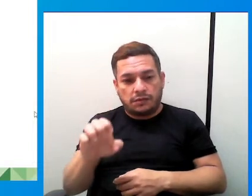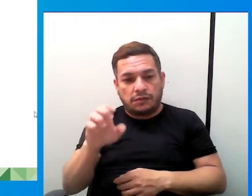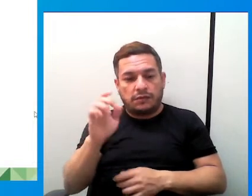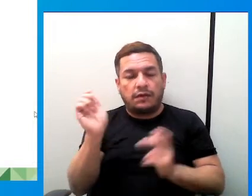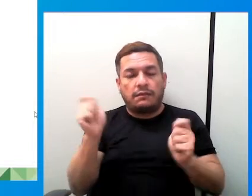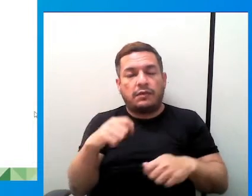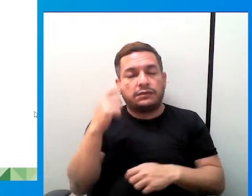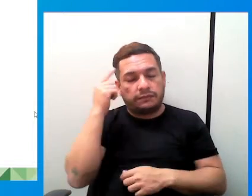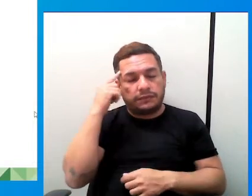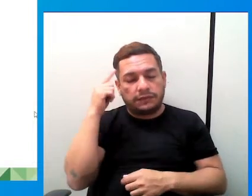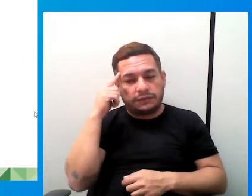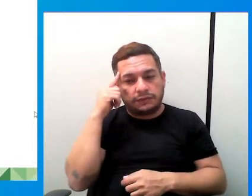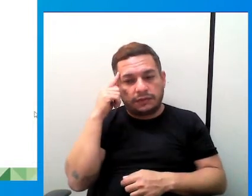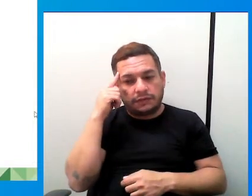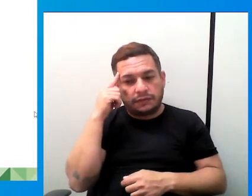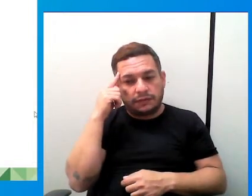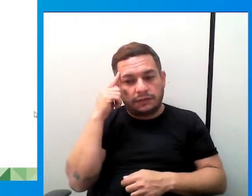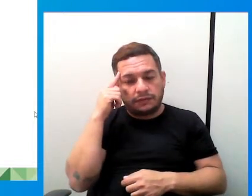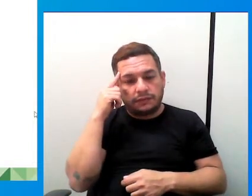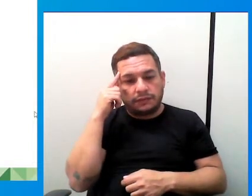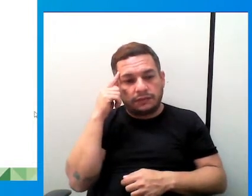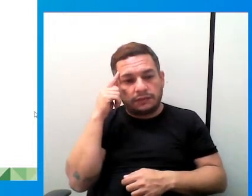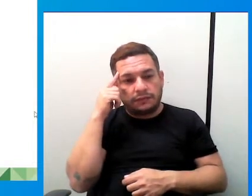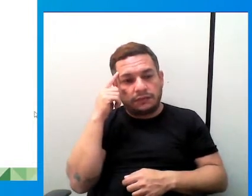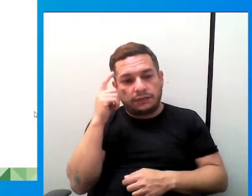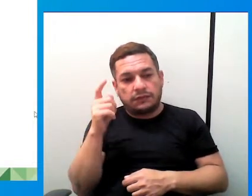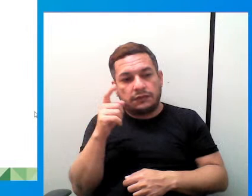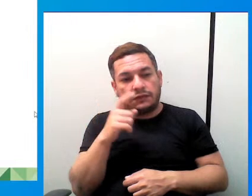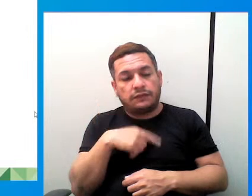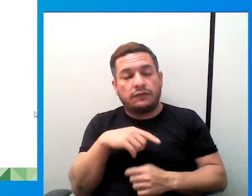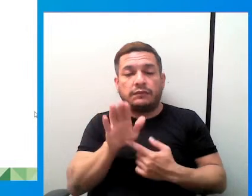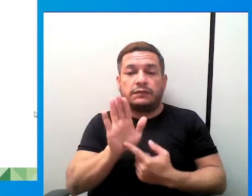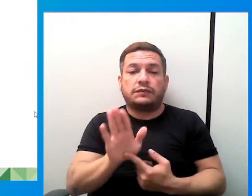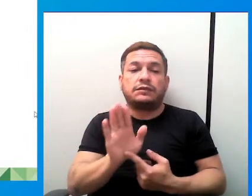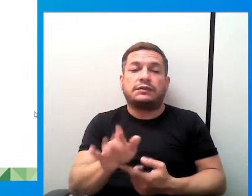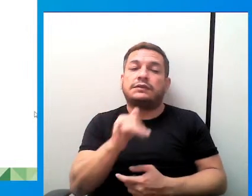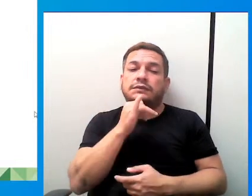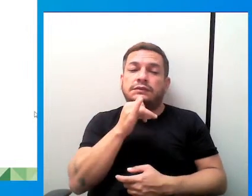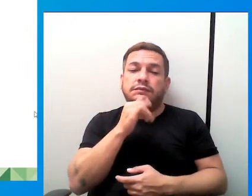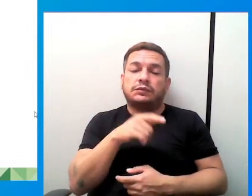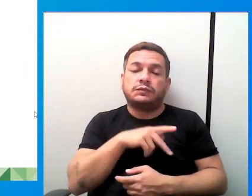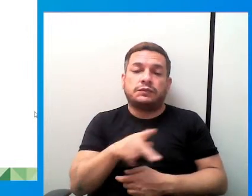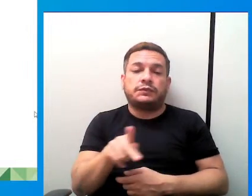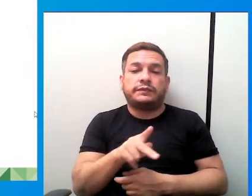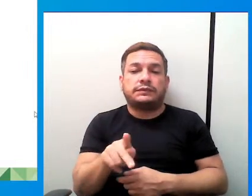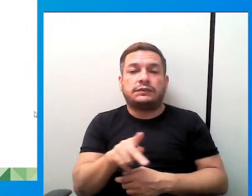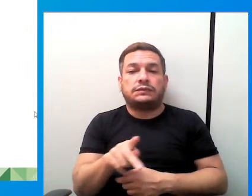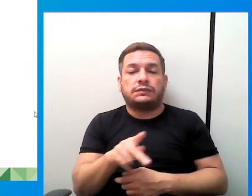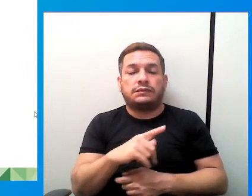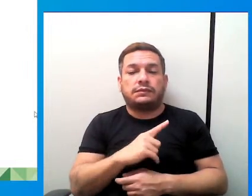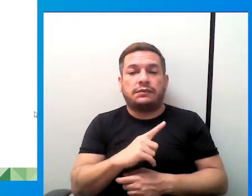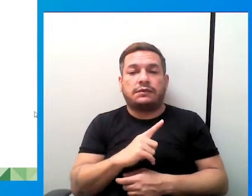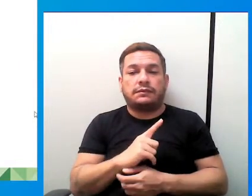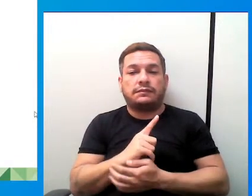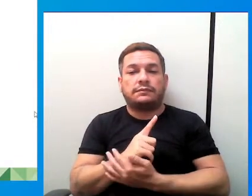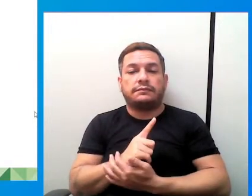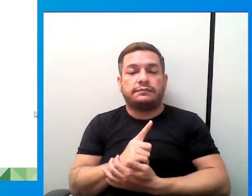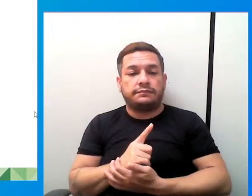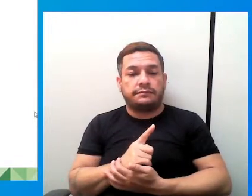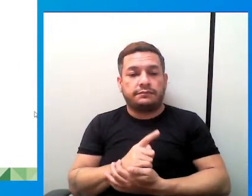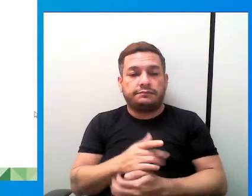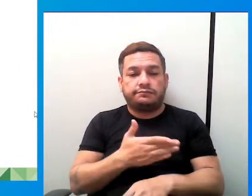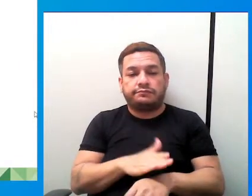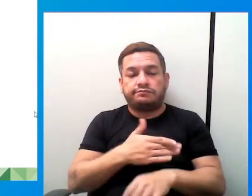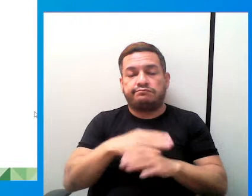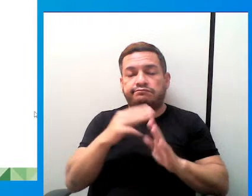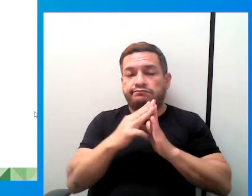eles possam repensar isso. Ou seja, eu vou trazer um para vocês. Digamos que um professor, ele tem uma